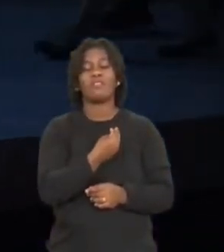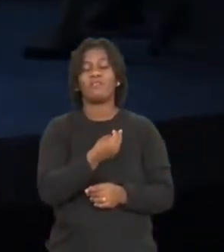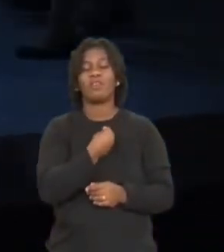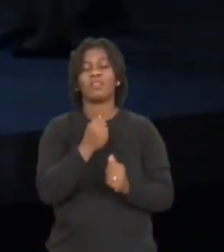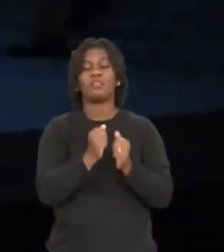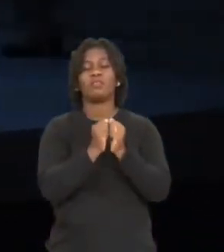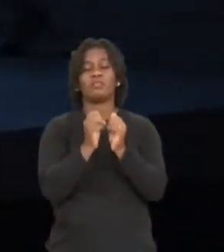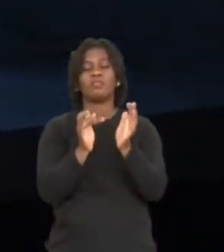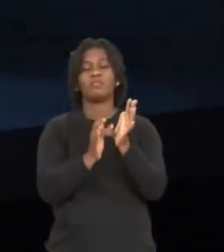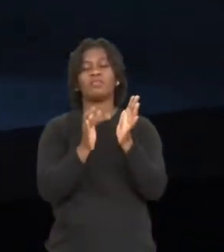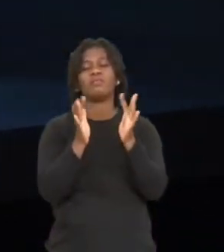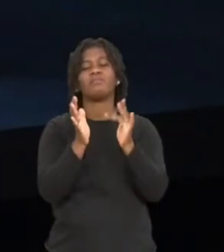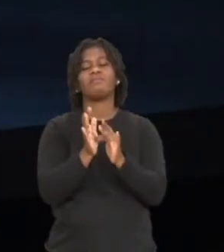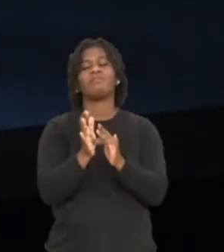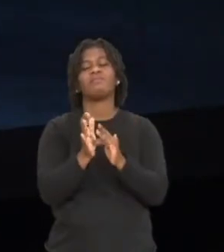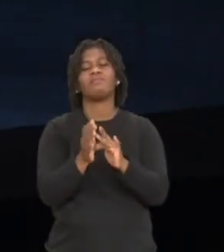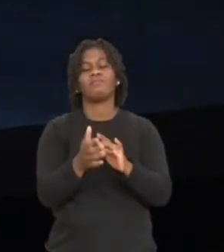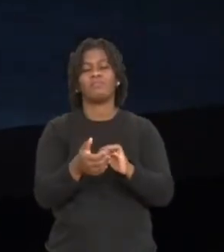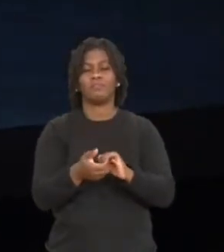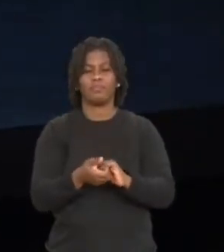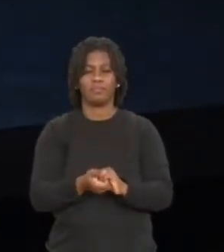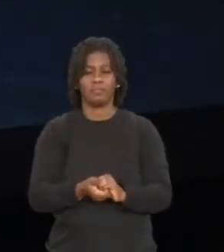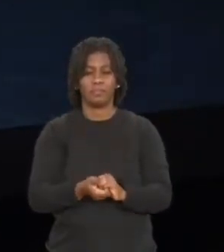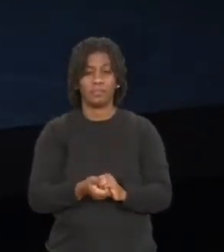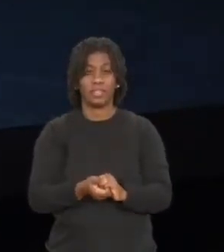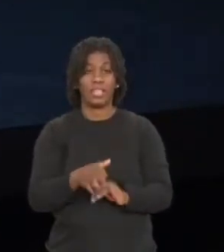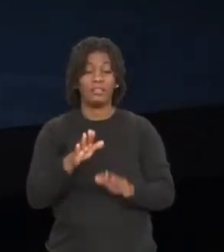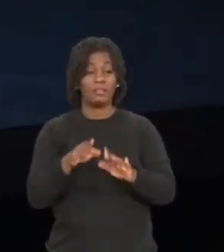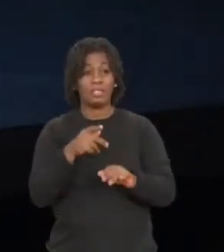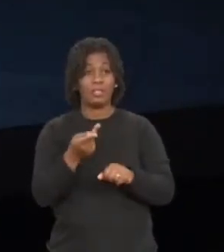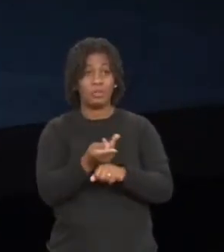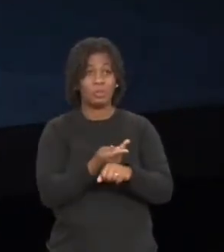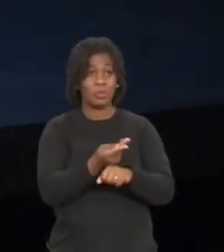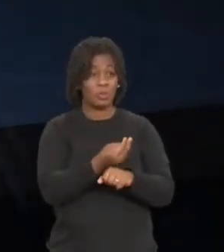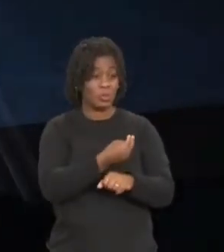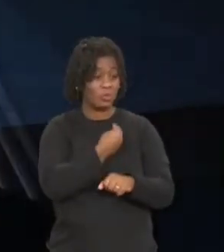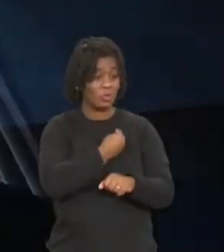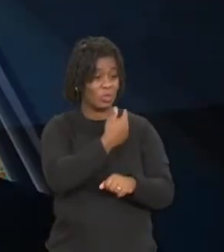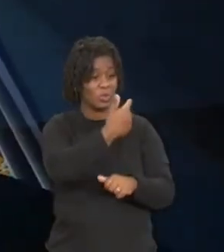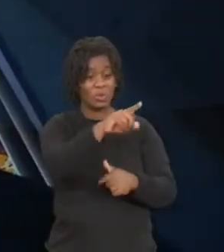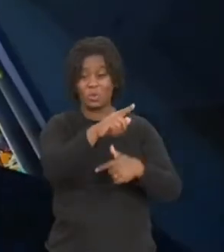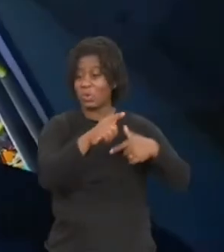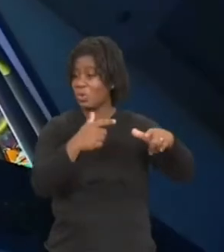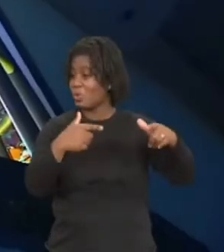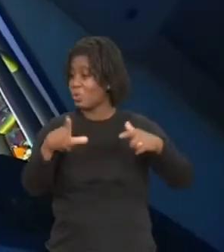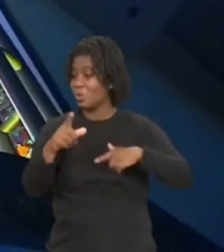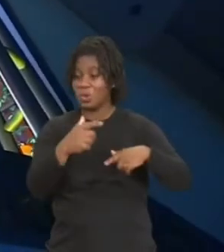A vida está em Jesus. Talvez você procurou vida em tantos lugares, não encontrou.